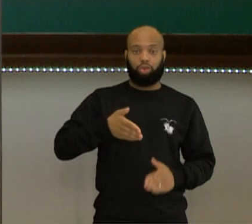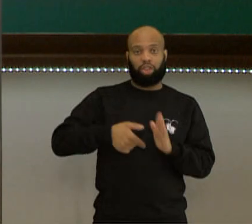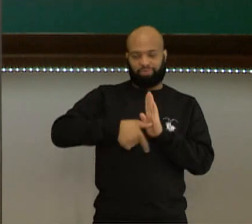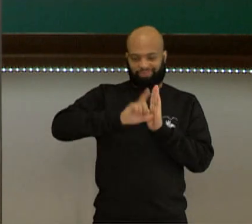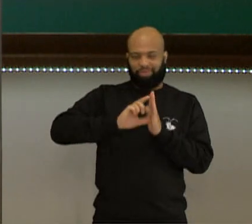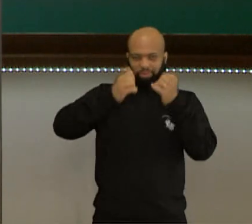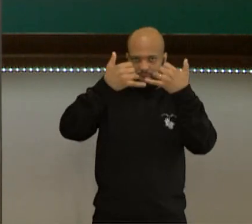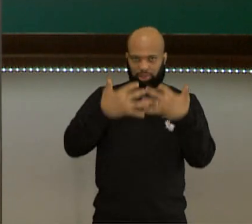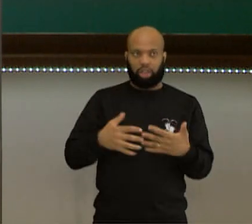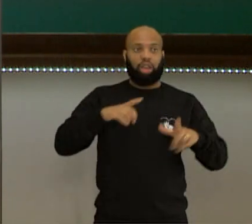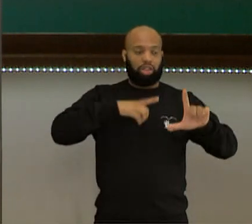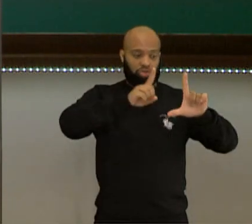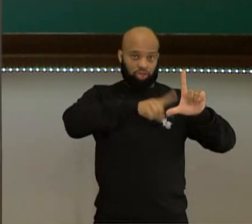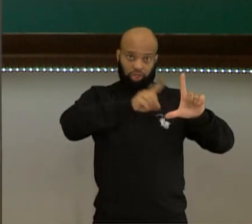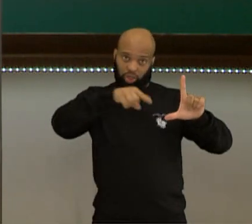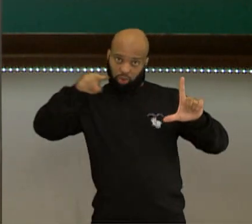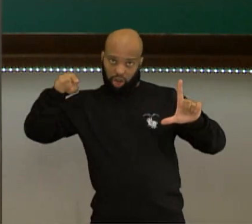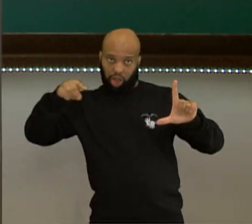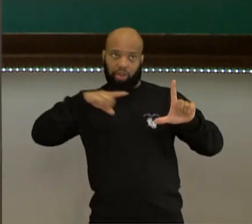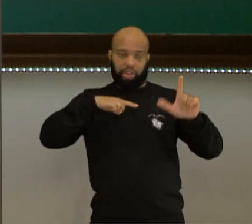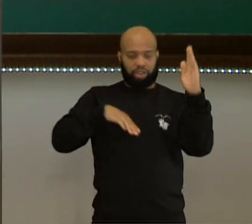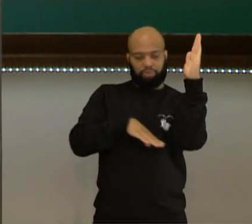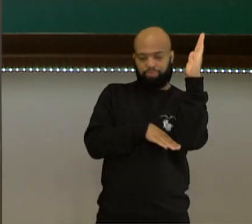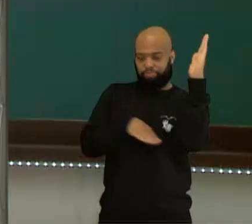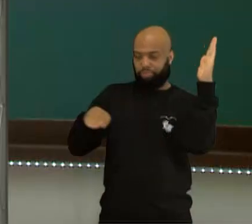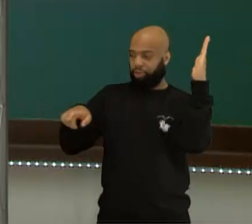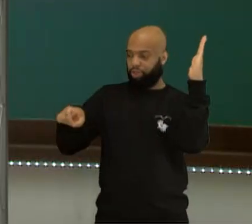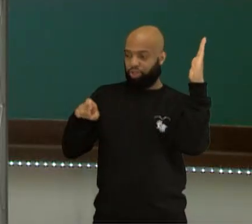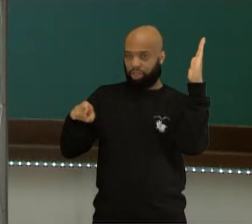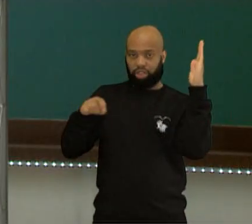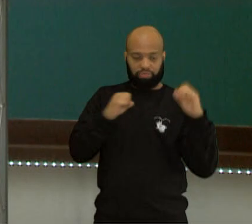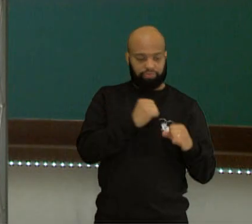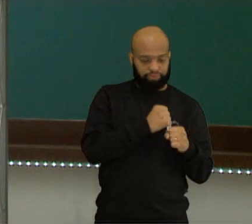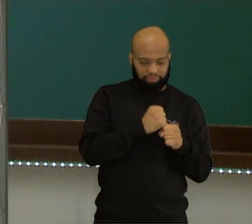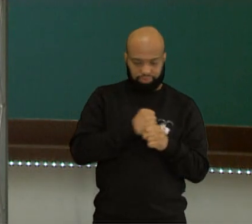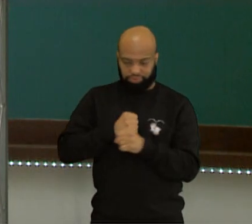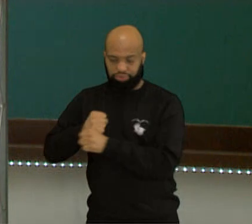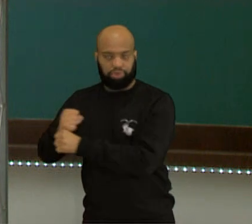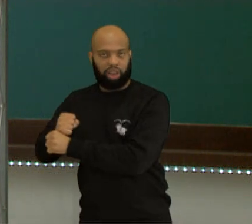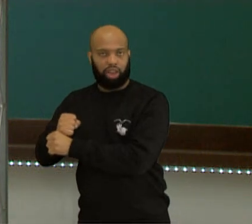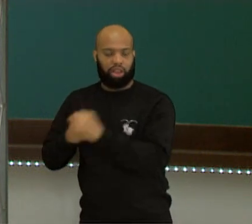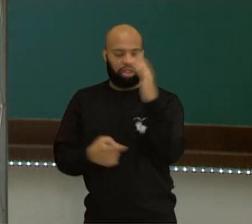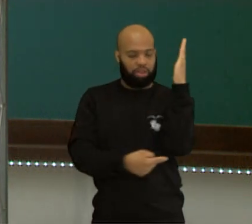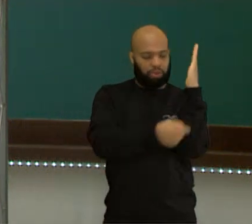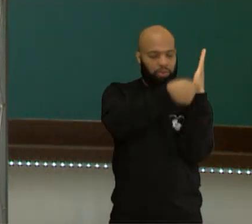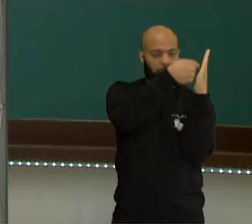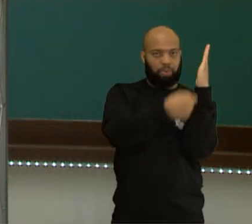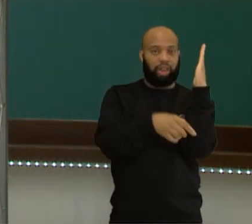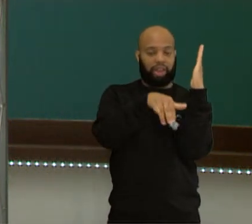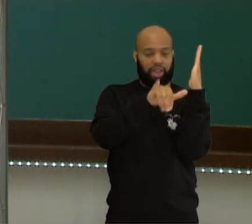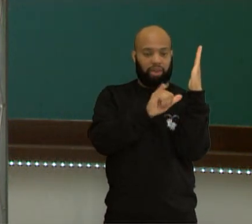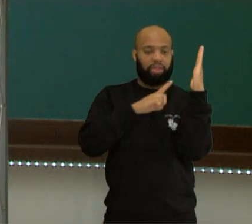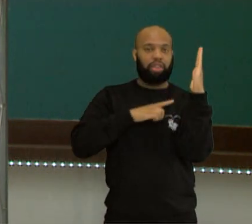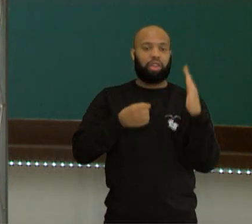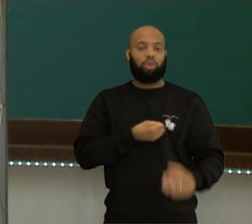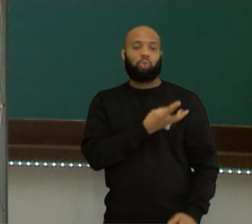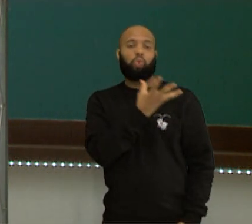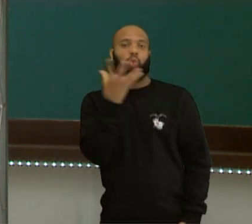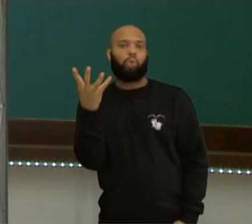o gráfico, né? E aqui no eixo X nós temos os anos e no eixo Y nós temos ali a quantidade